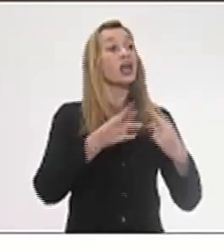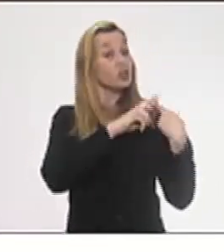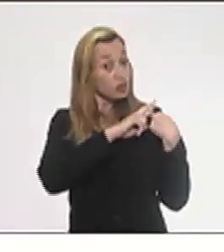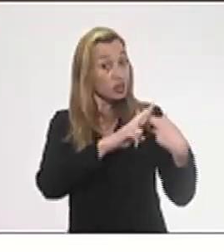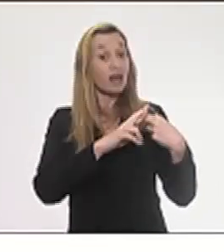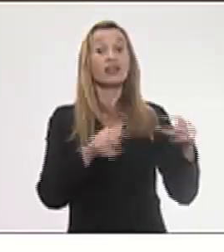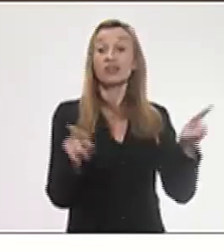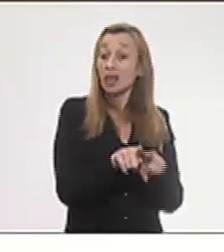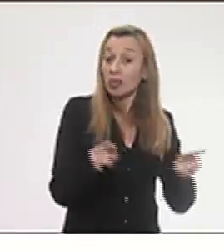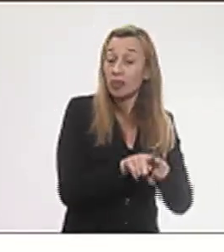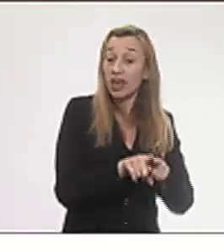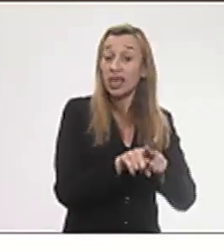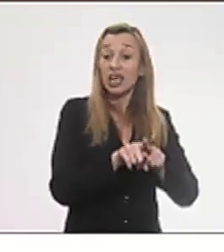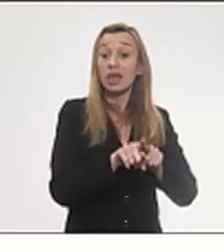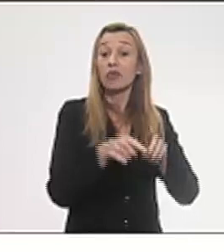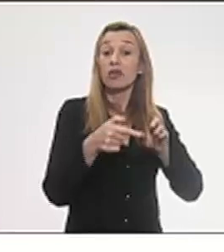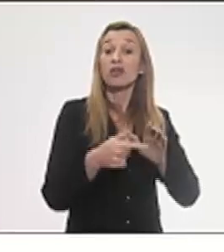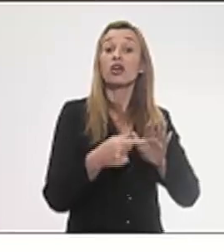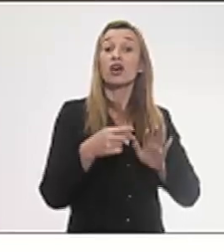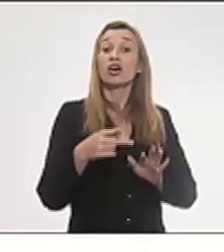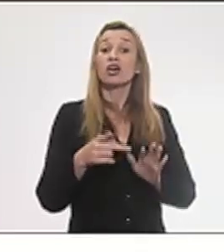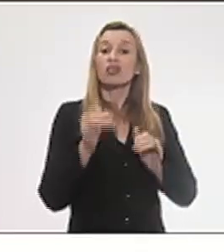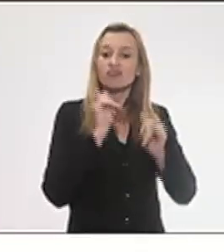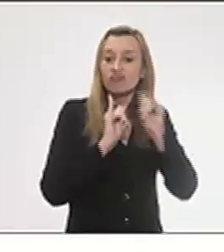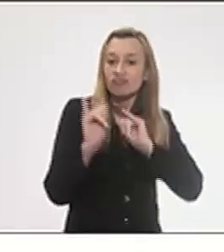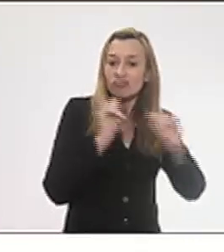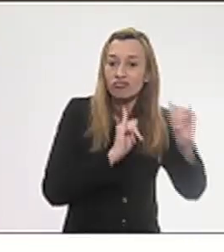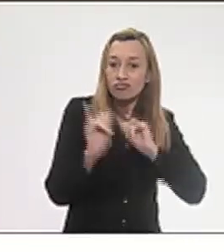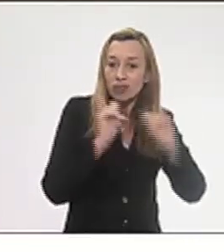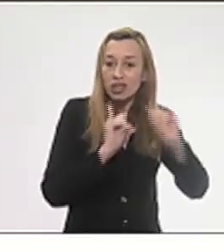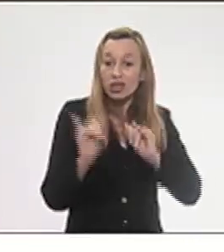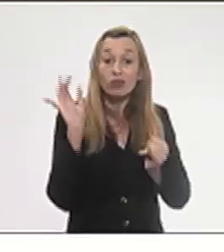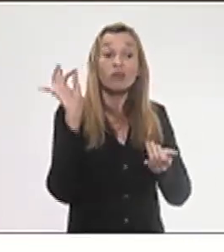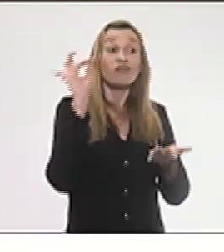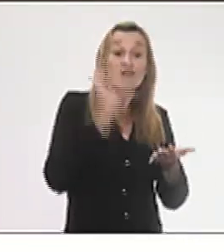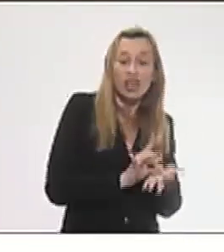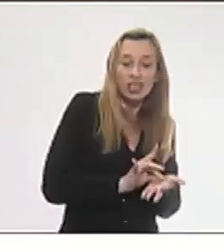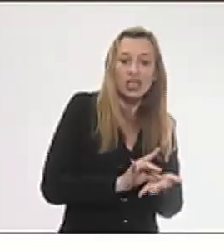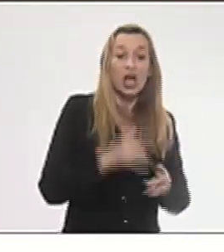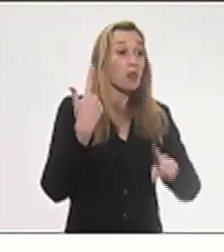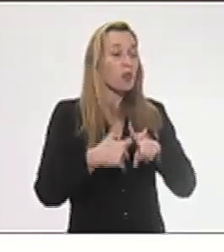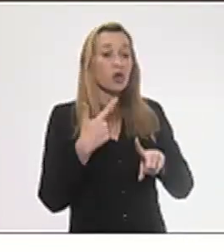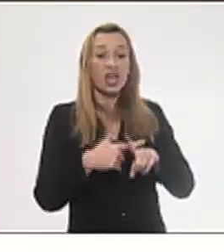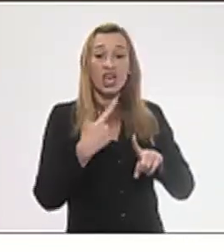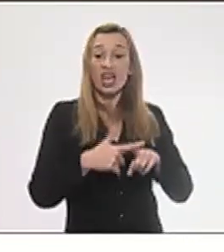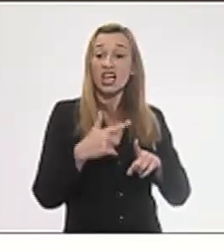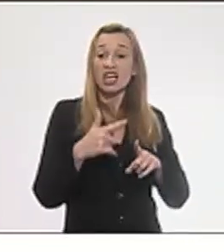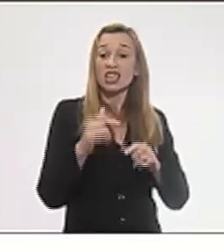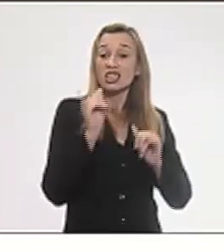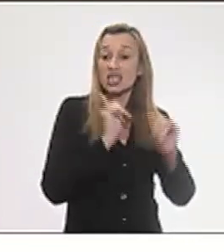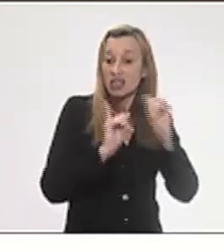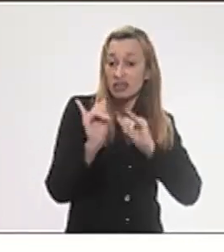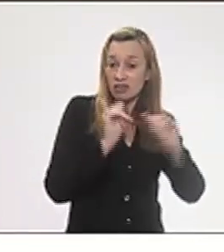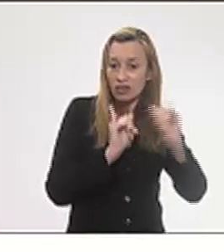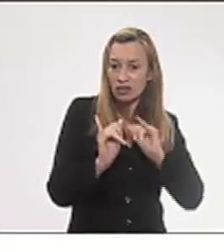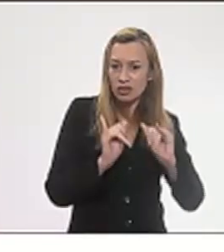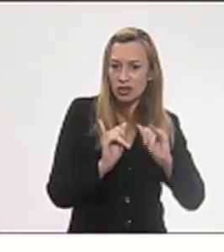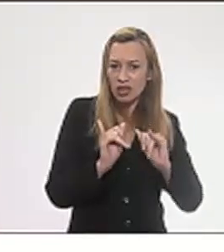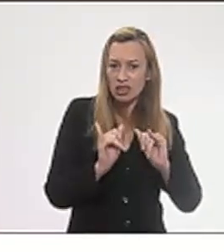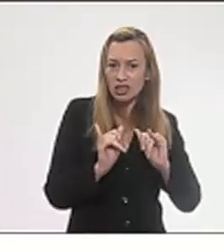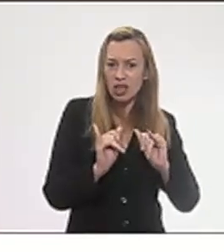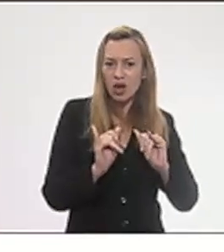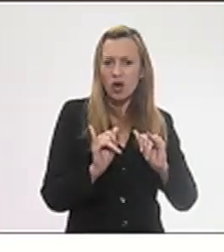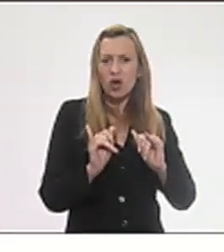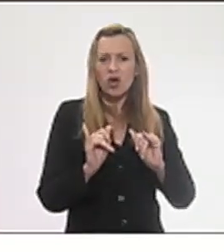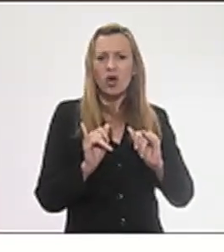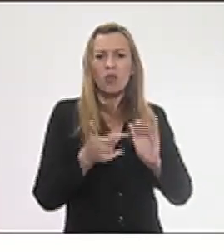em transferir essas informações para a população. Porque eles transferem a informação como se que